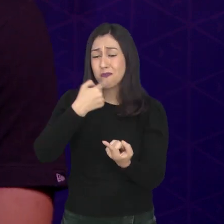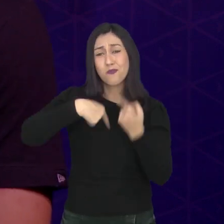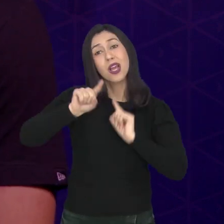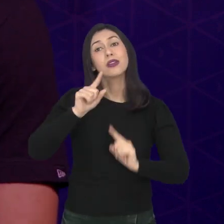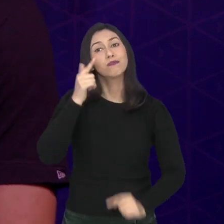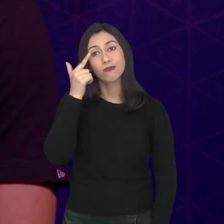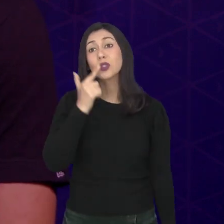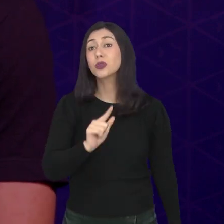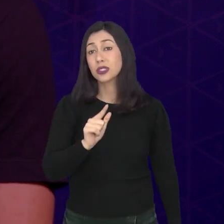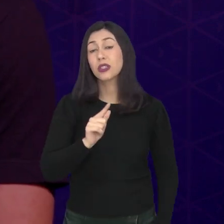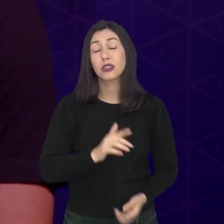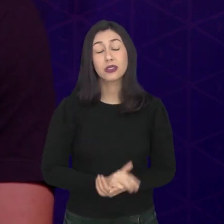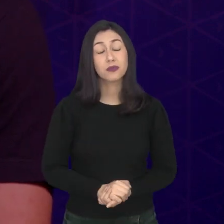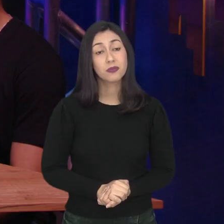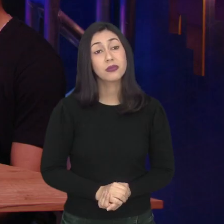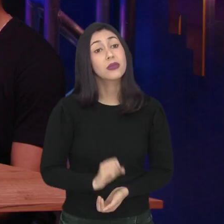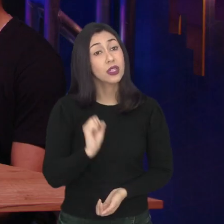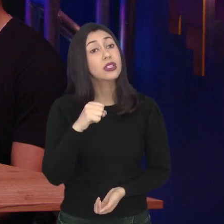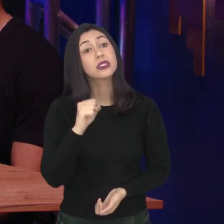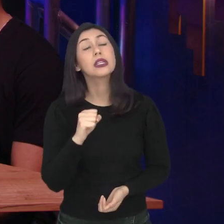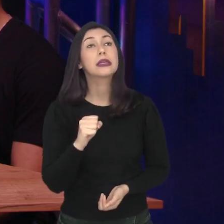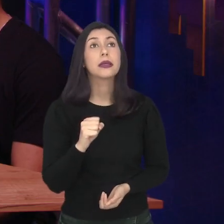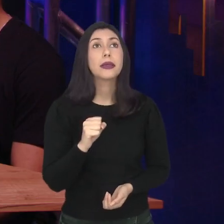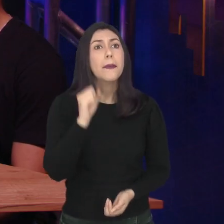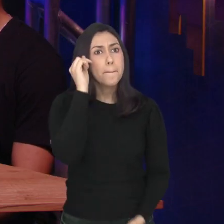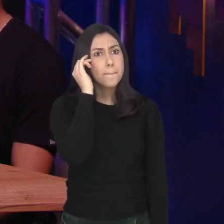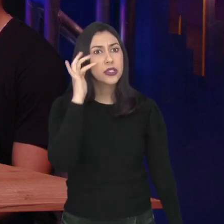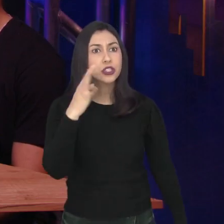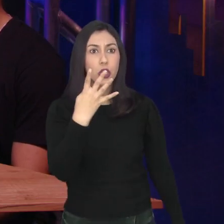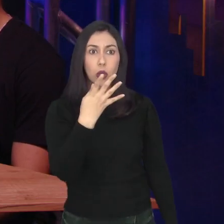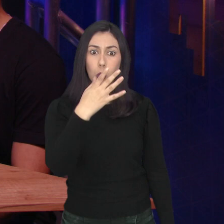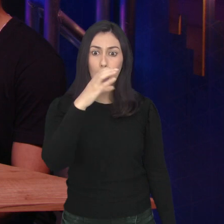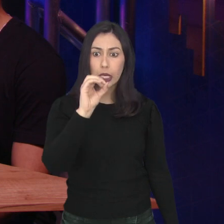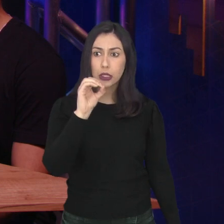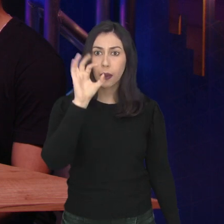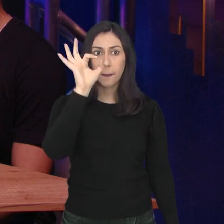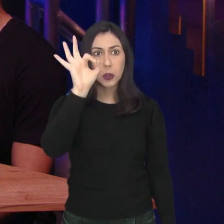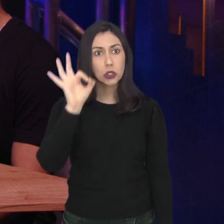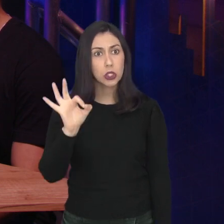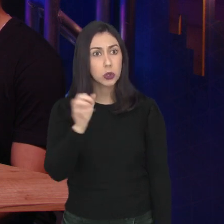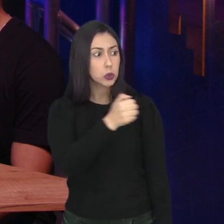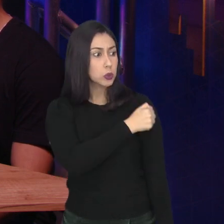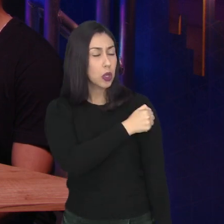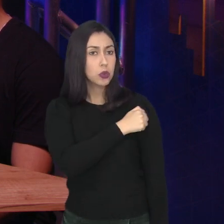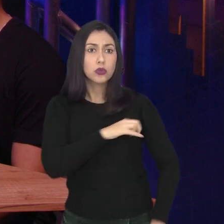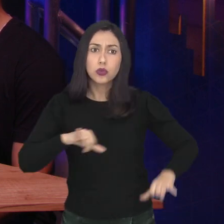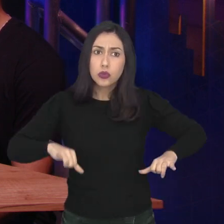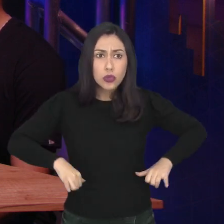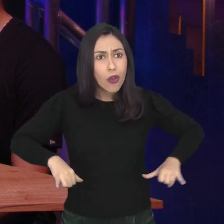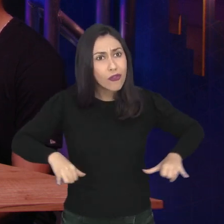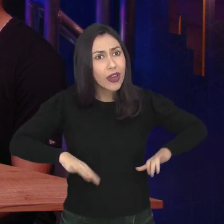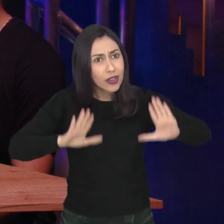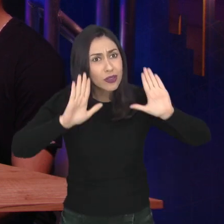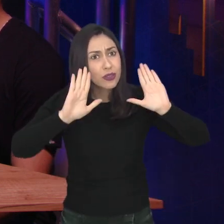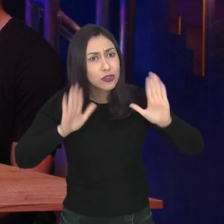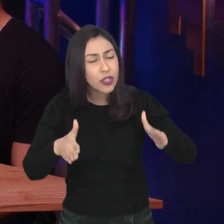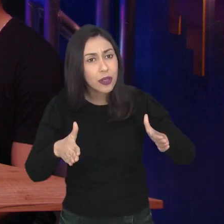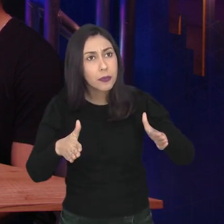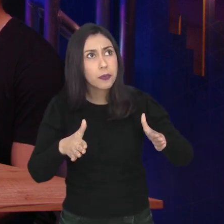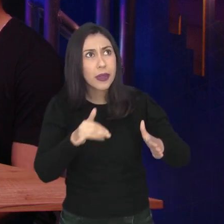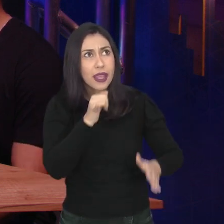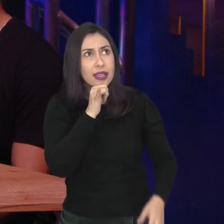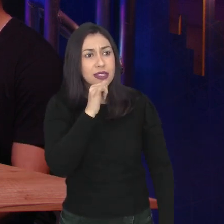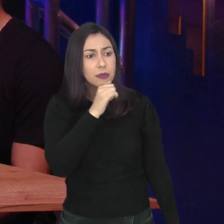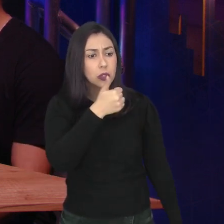se recuperar. E é muita coisa, né? Porque se 40% dos alunos, né, já sofreram algum tipo de bullying, se a